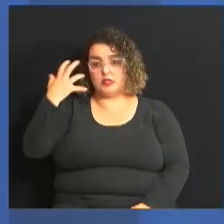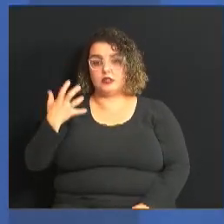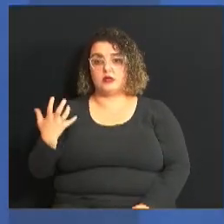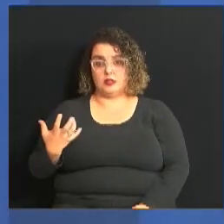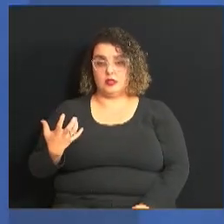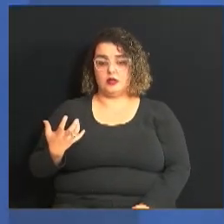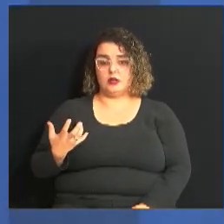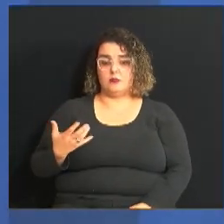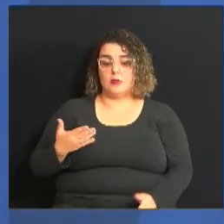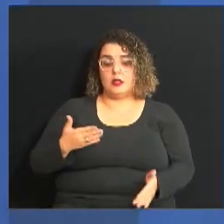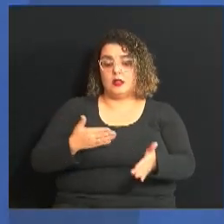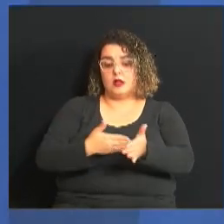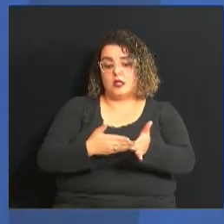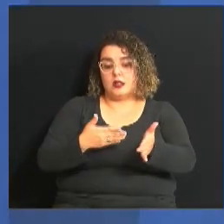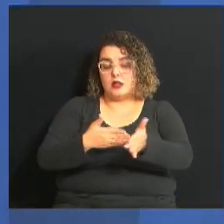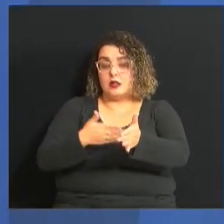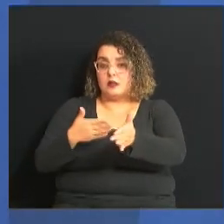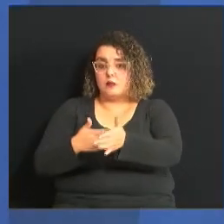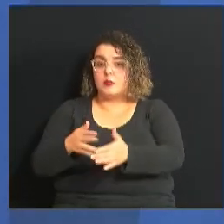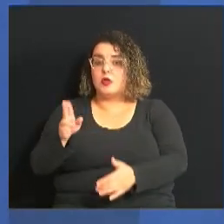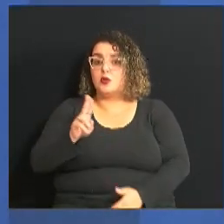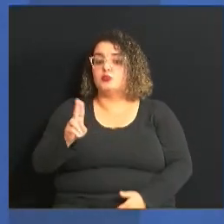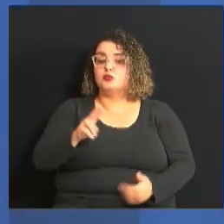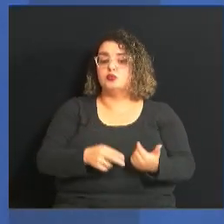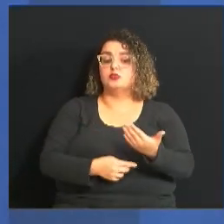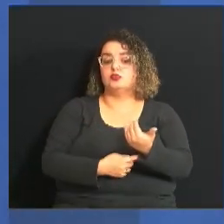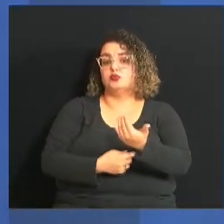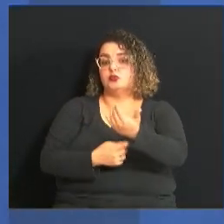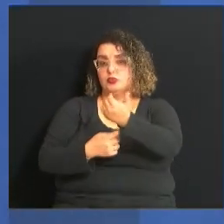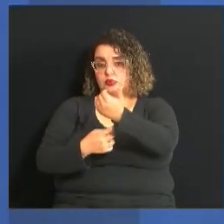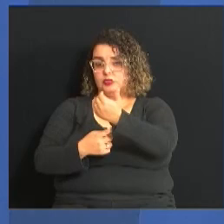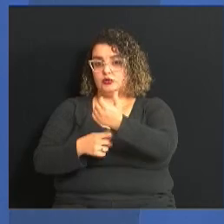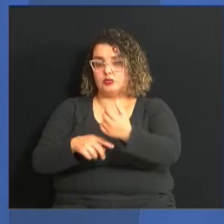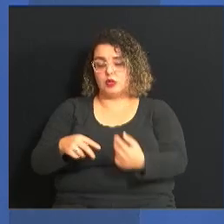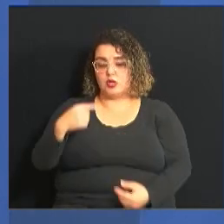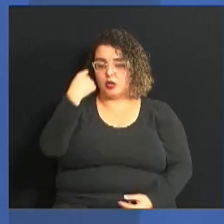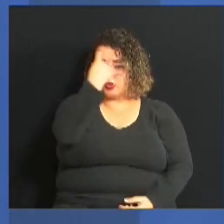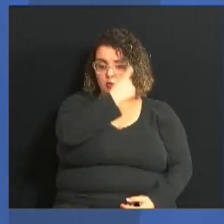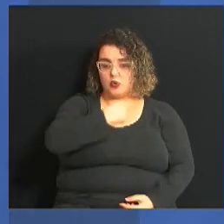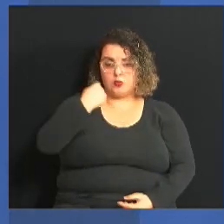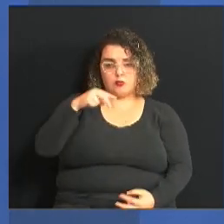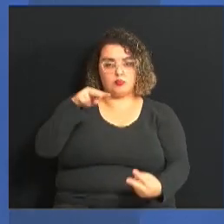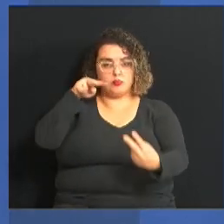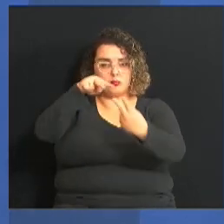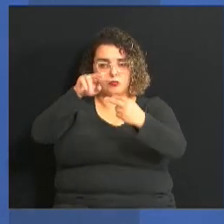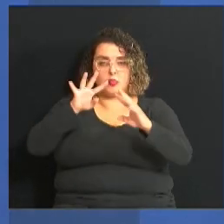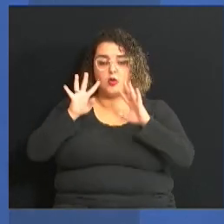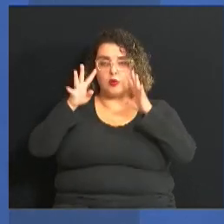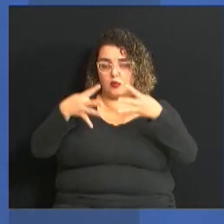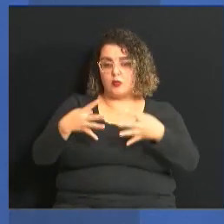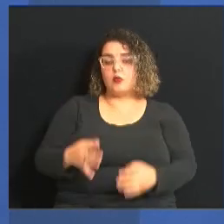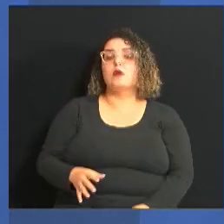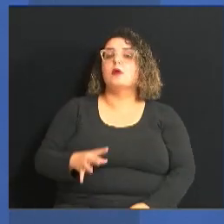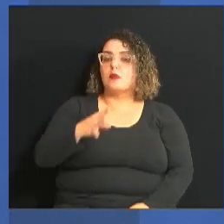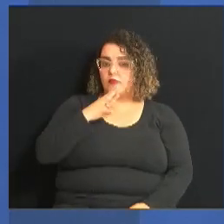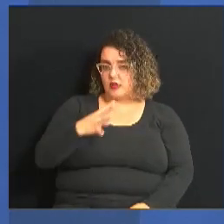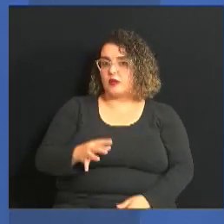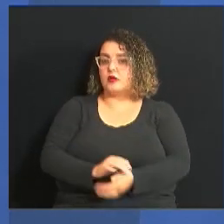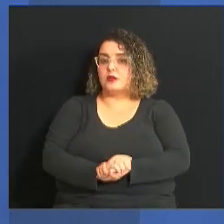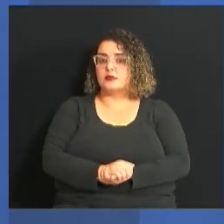para restringir o uso da tecnologia de reconhecimento facial aqui em Campinas confiram